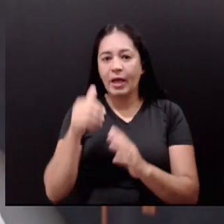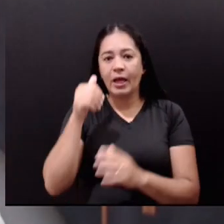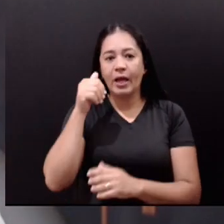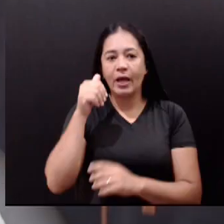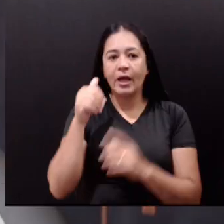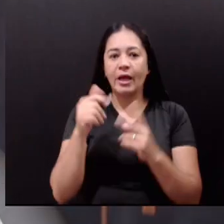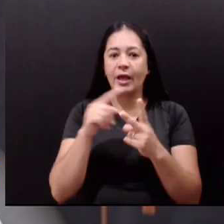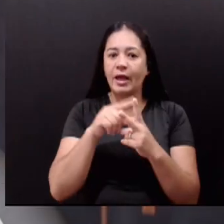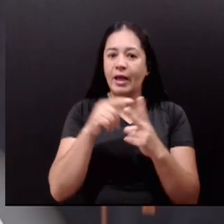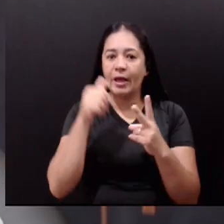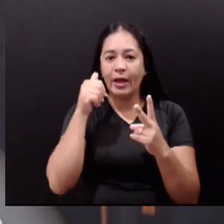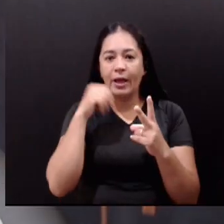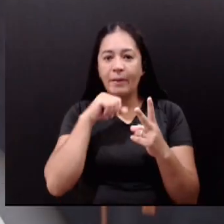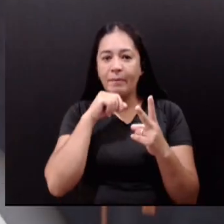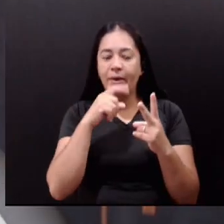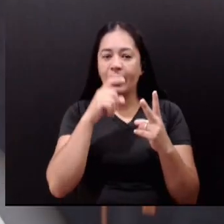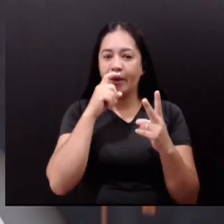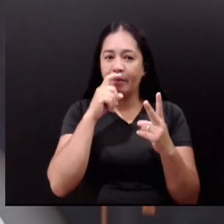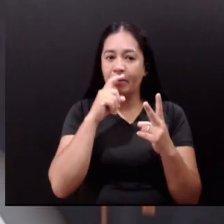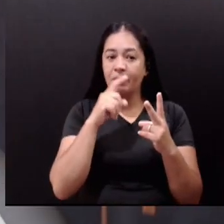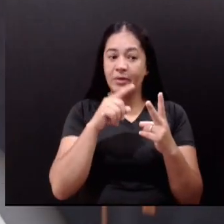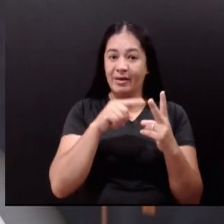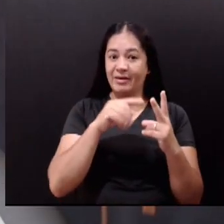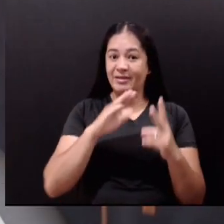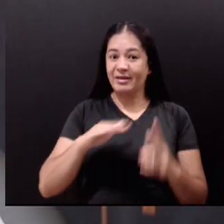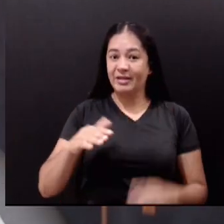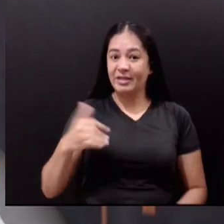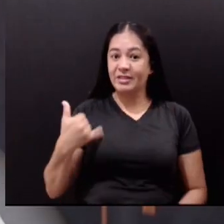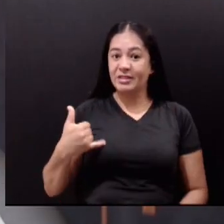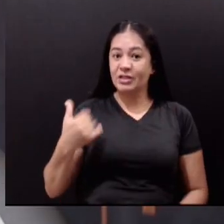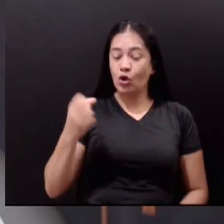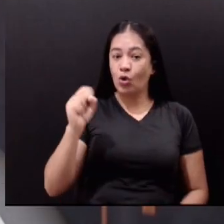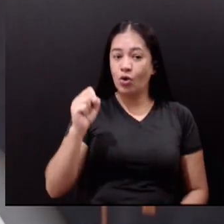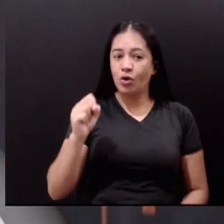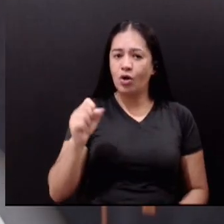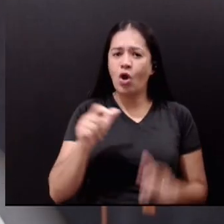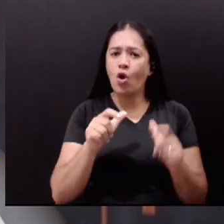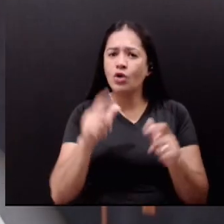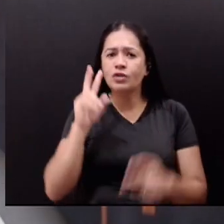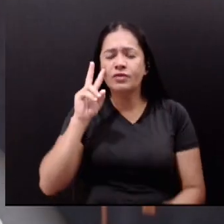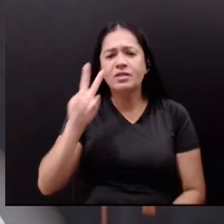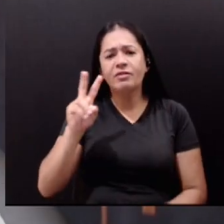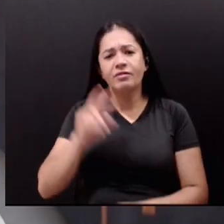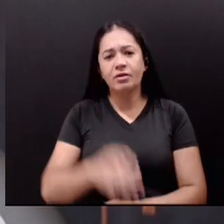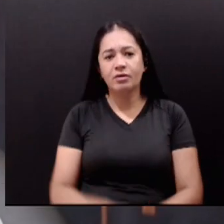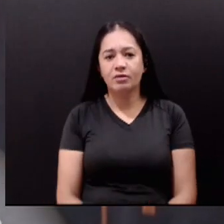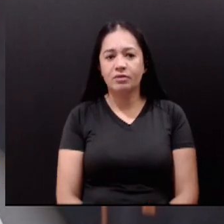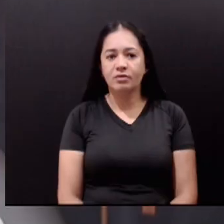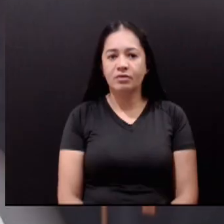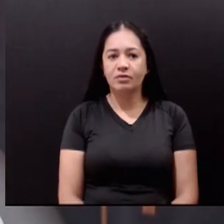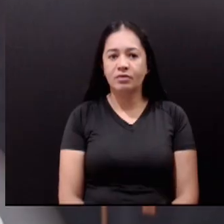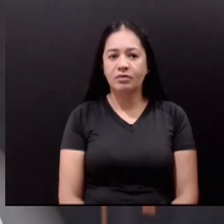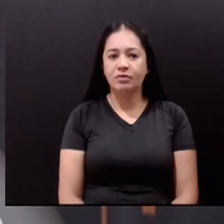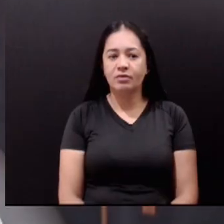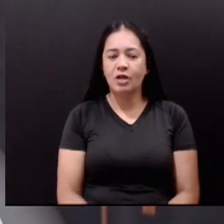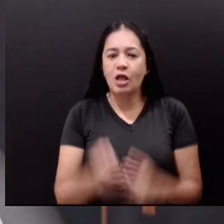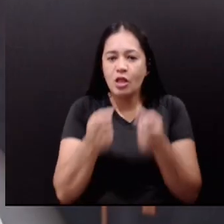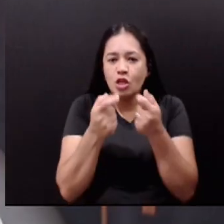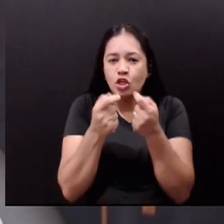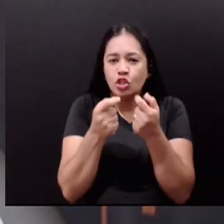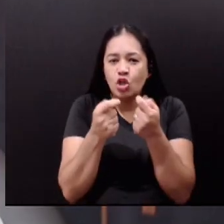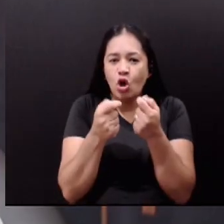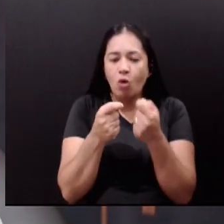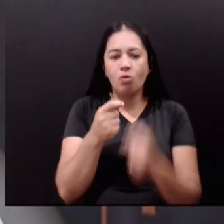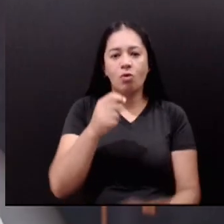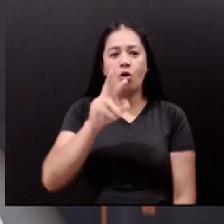pequena de 8 anos. E eu pergunto: "Onde você viu isso?". Ela falou: "No jogo, no Roblox". Sim. E eu